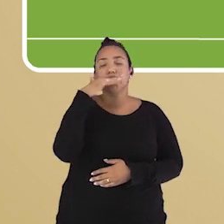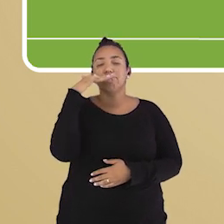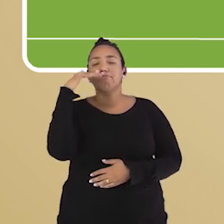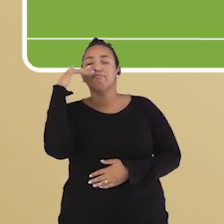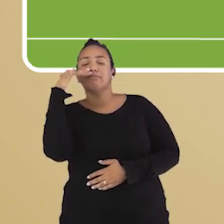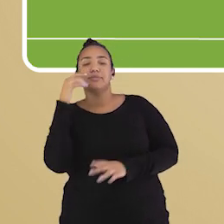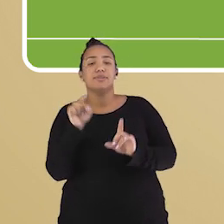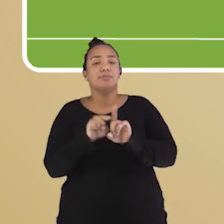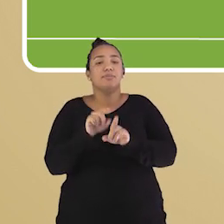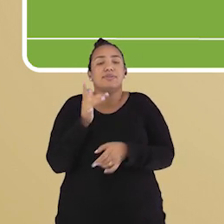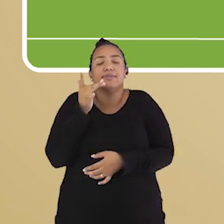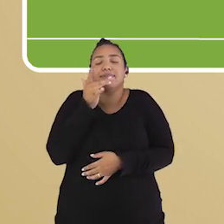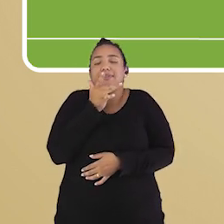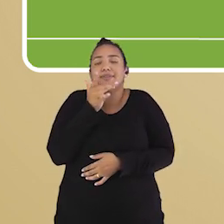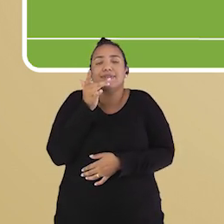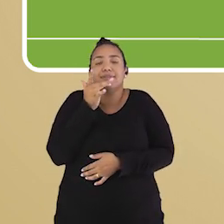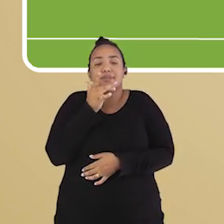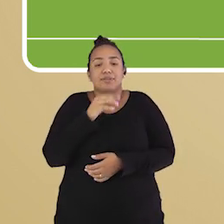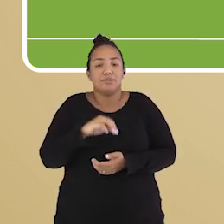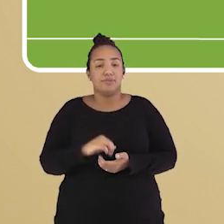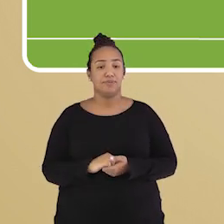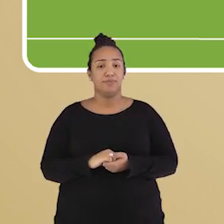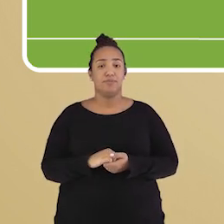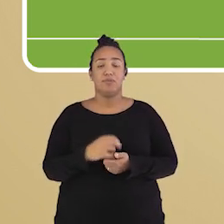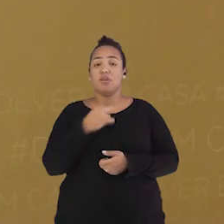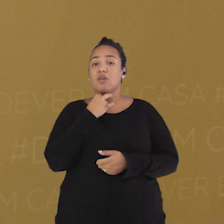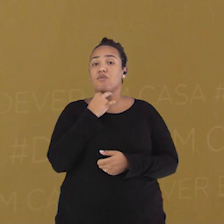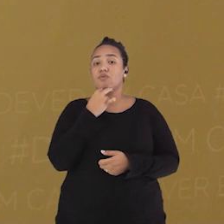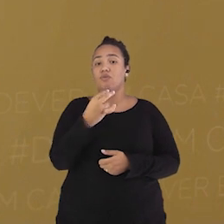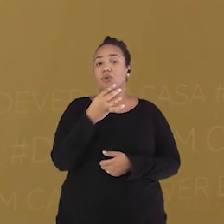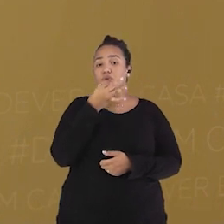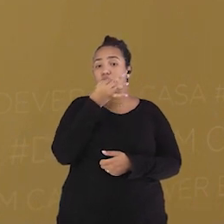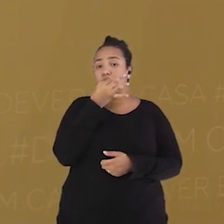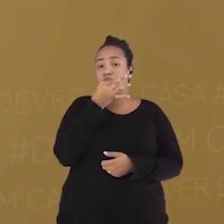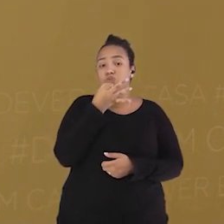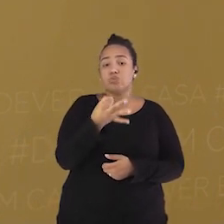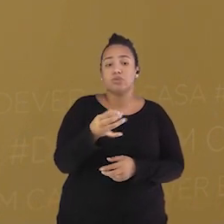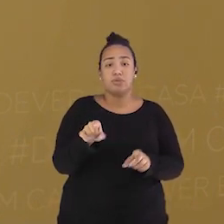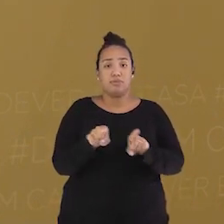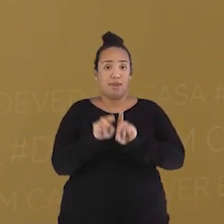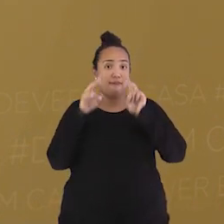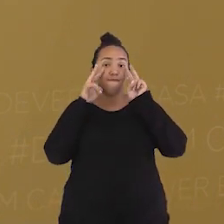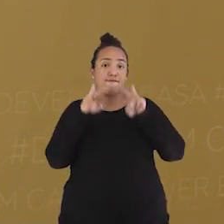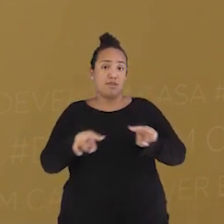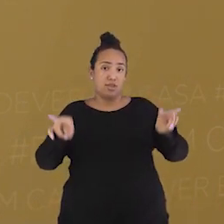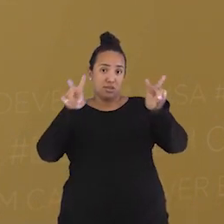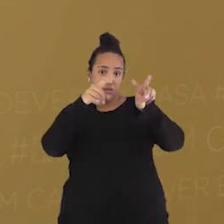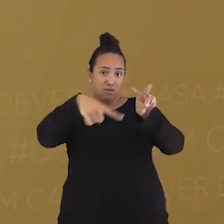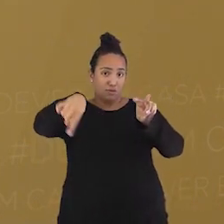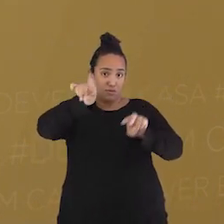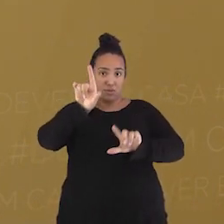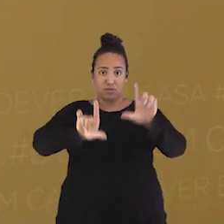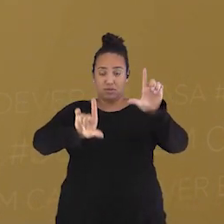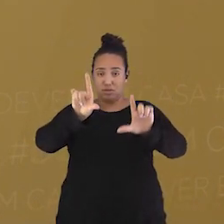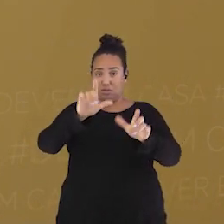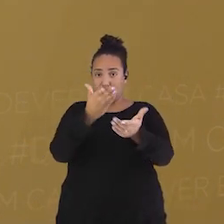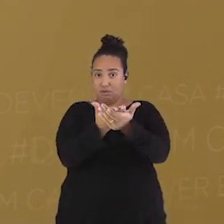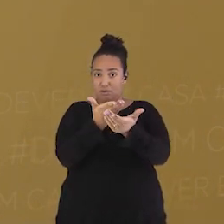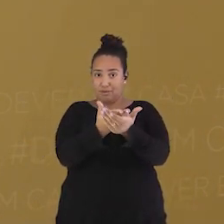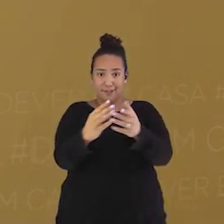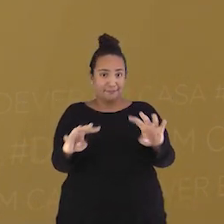o sabor do alimento, o som da minha voz, a visão da telinha em que você está assistindo essa